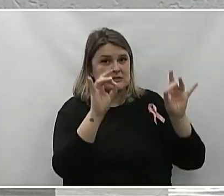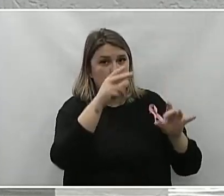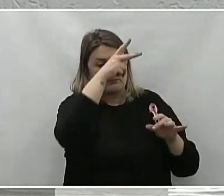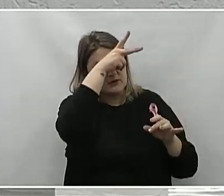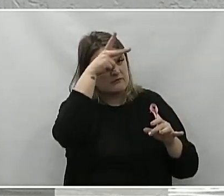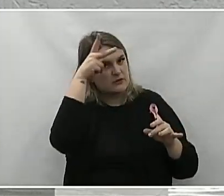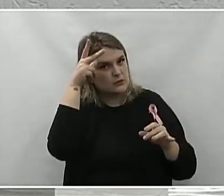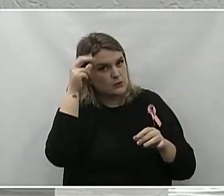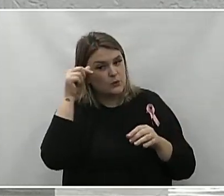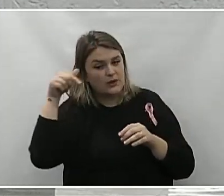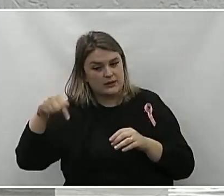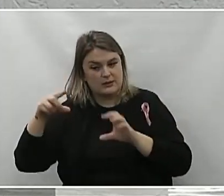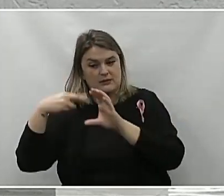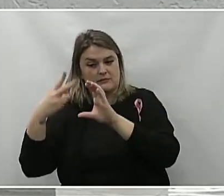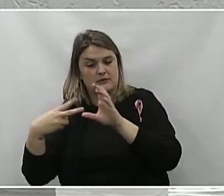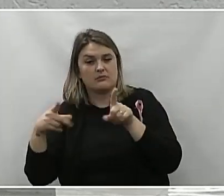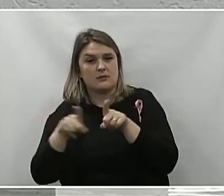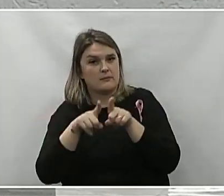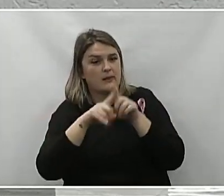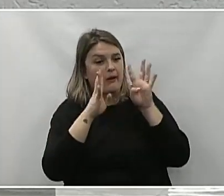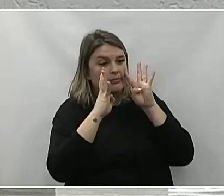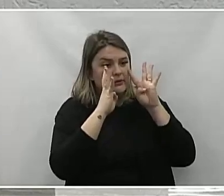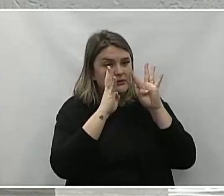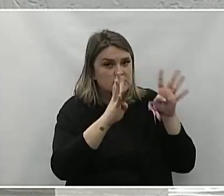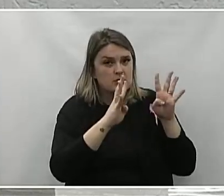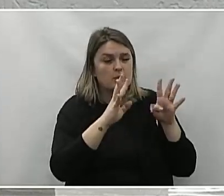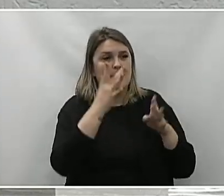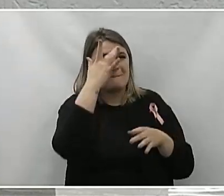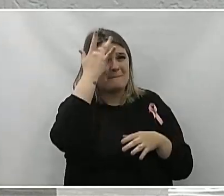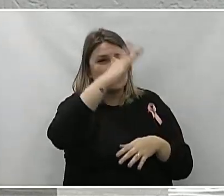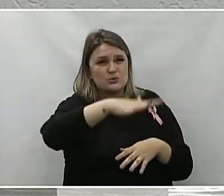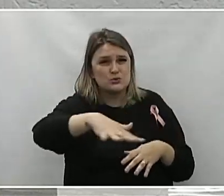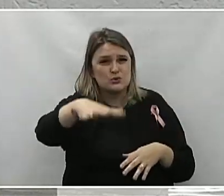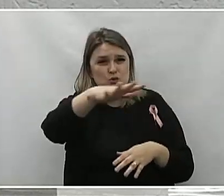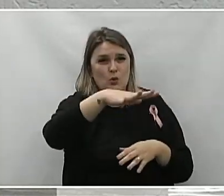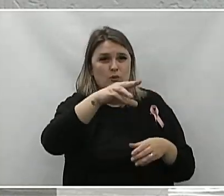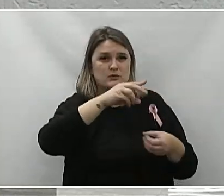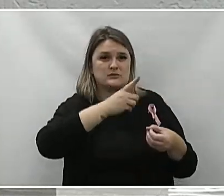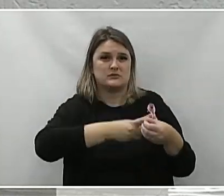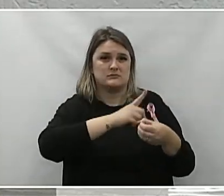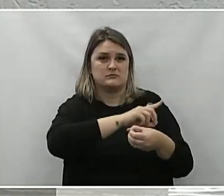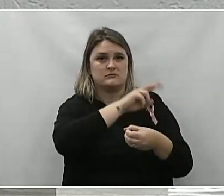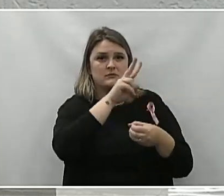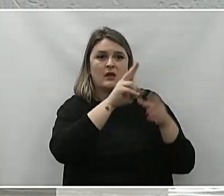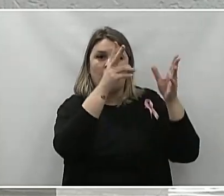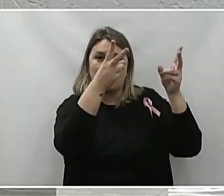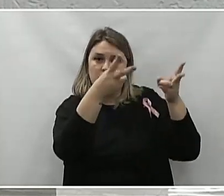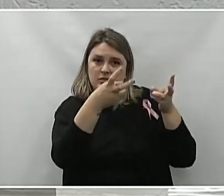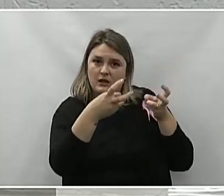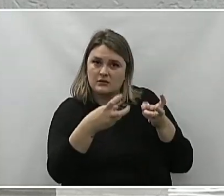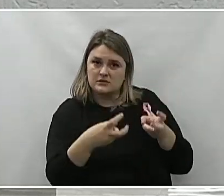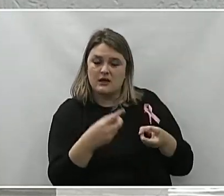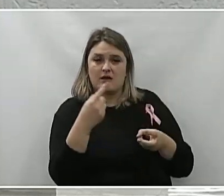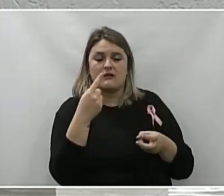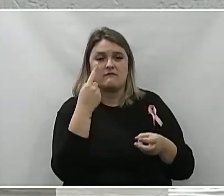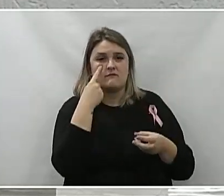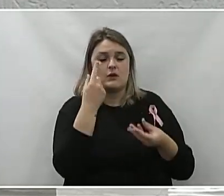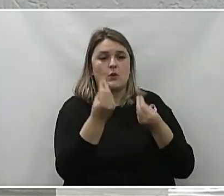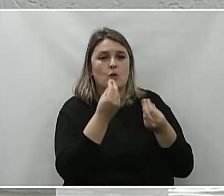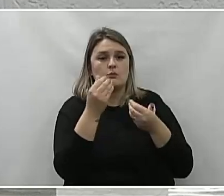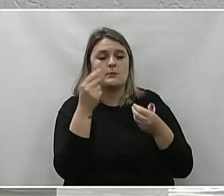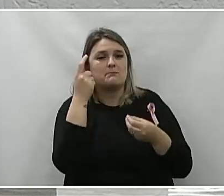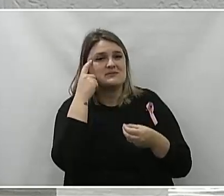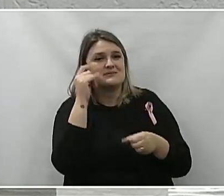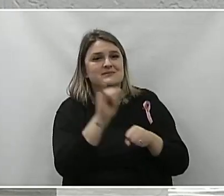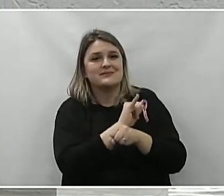e legislativo bem como de todos os manias de União da Vitória para se analisar chegar em uma melhor